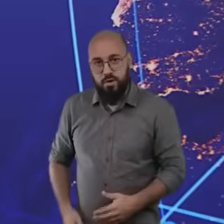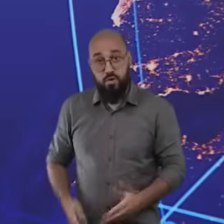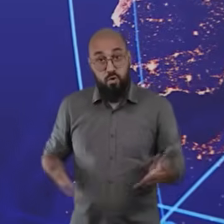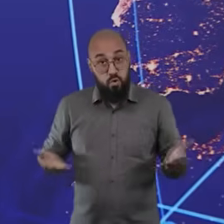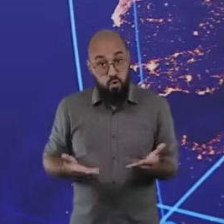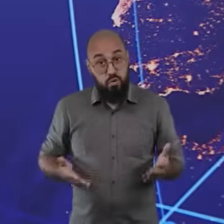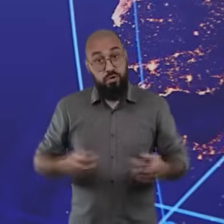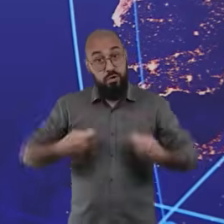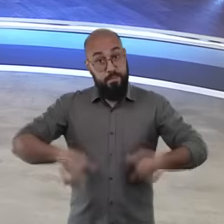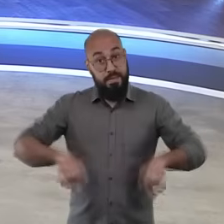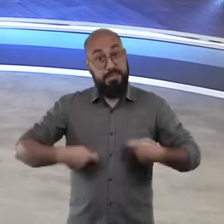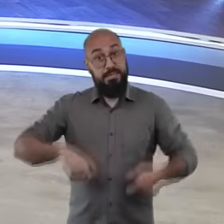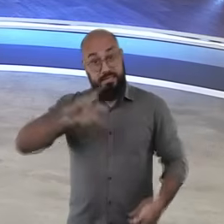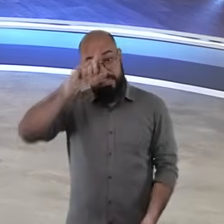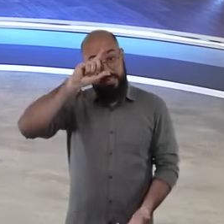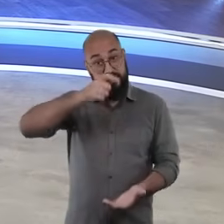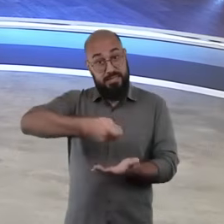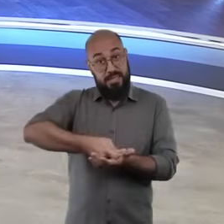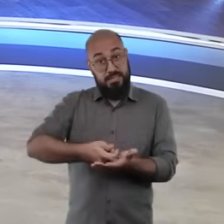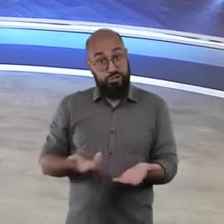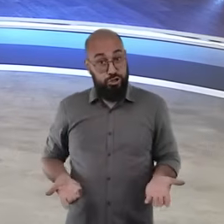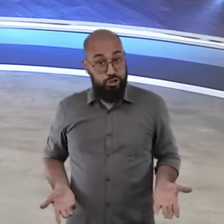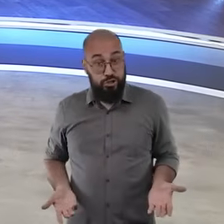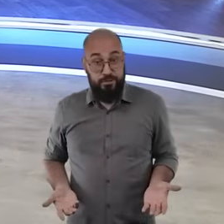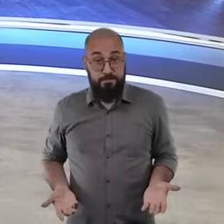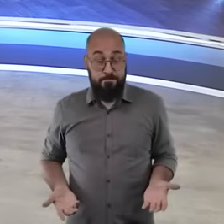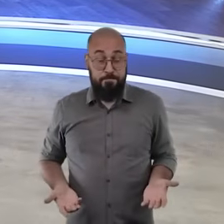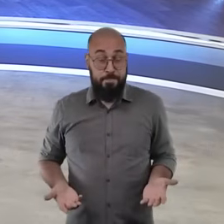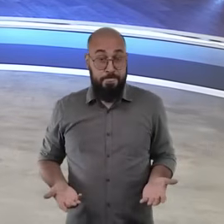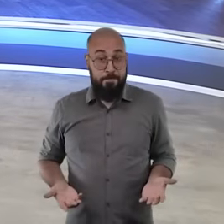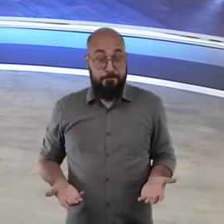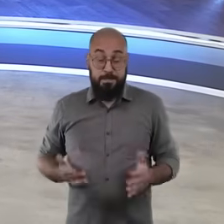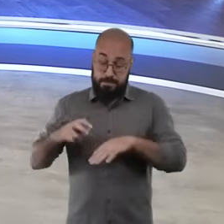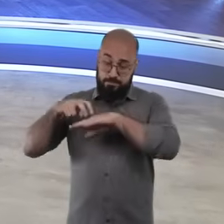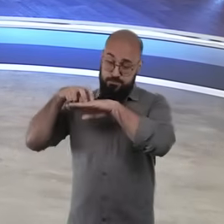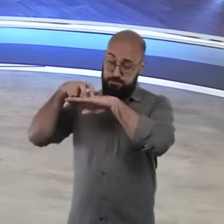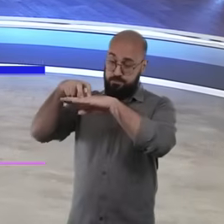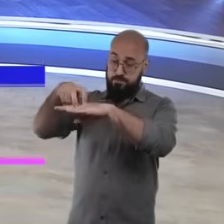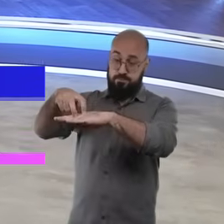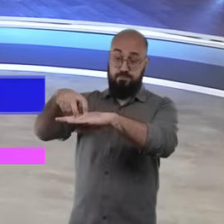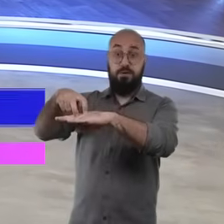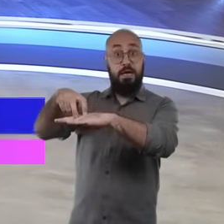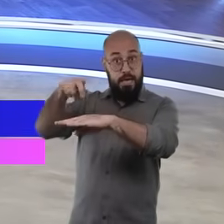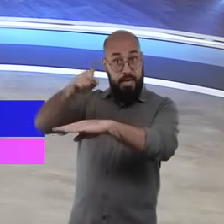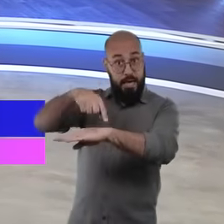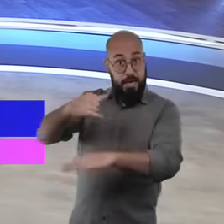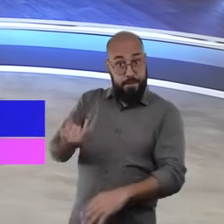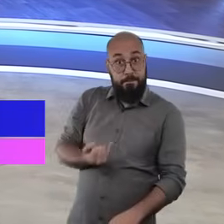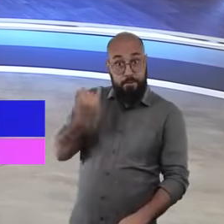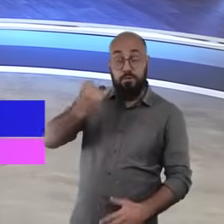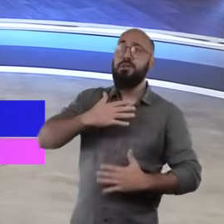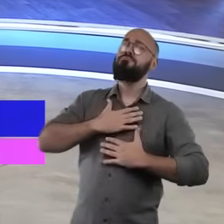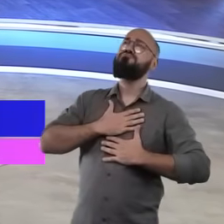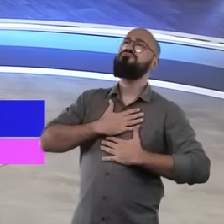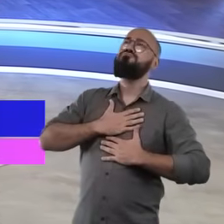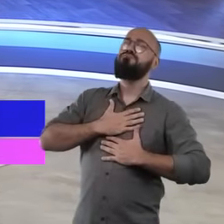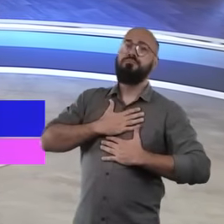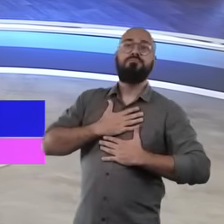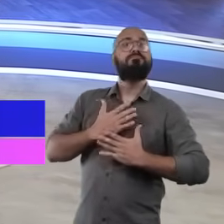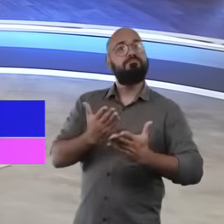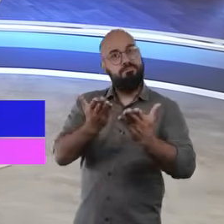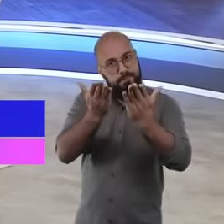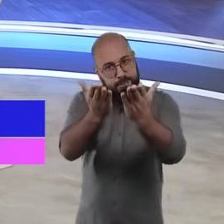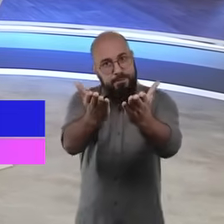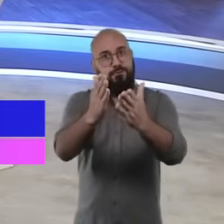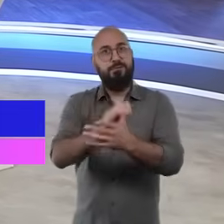decisão. Se a volta de Jesus é importante para a sua vida, esse programa é para